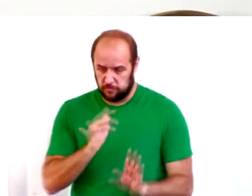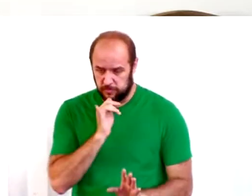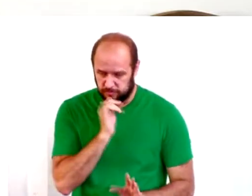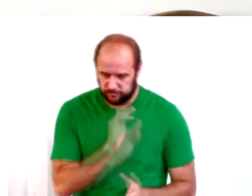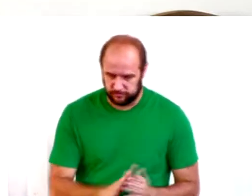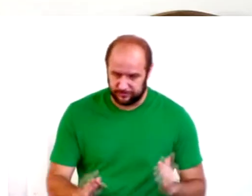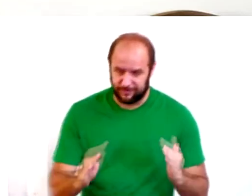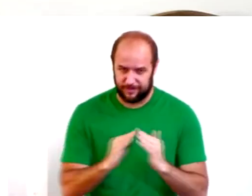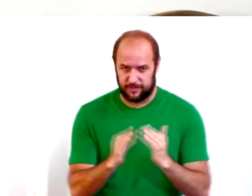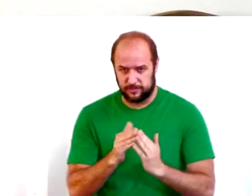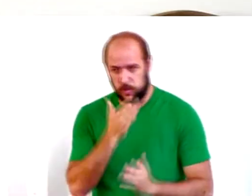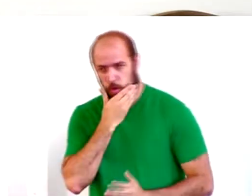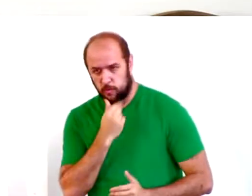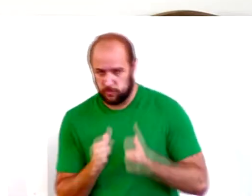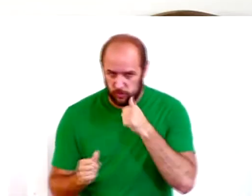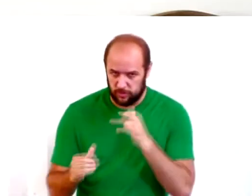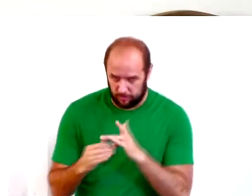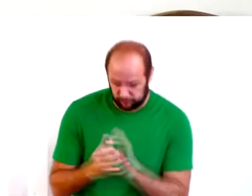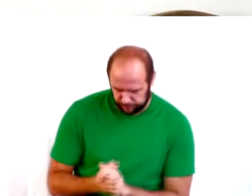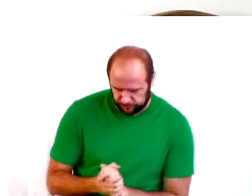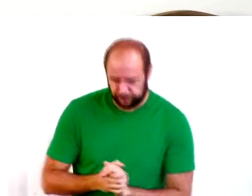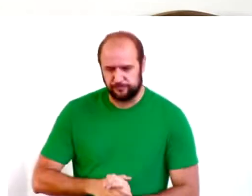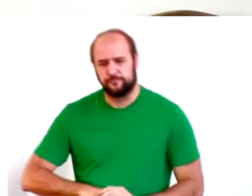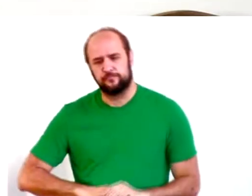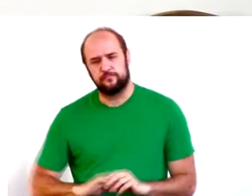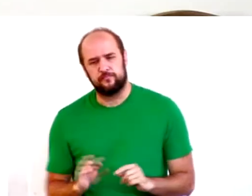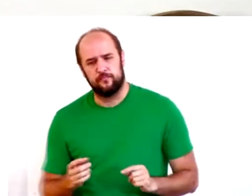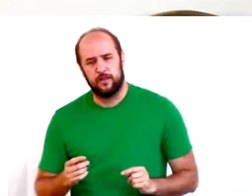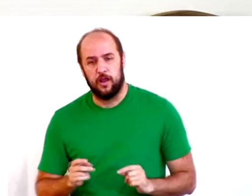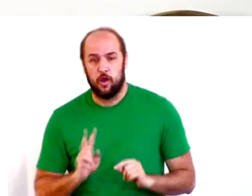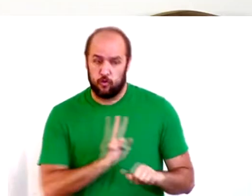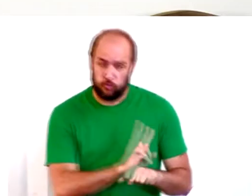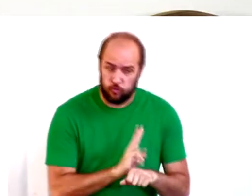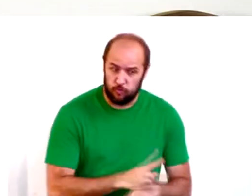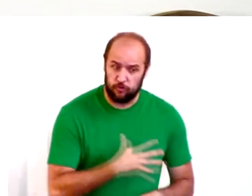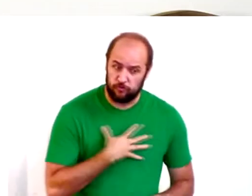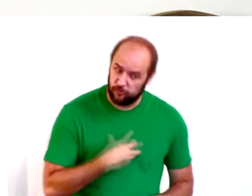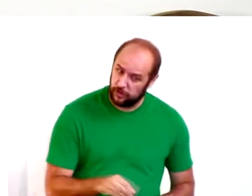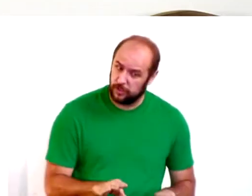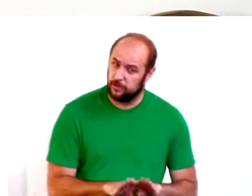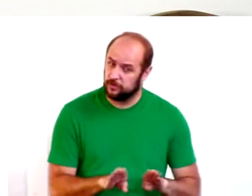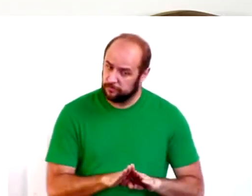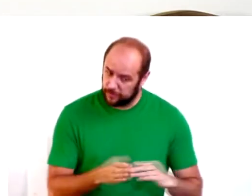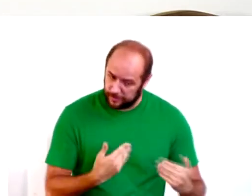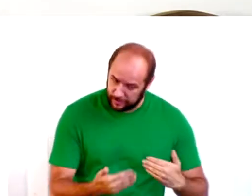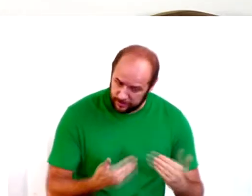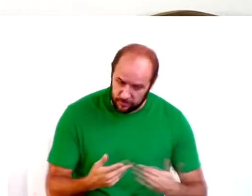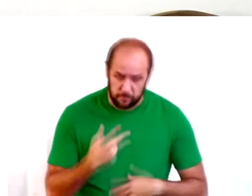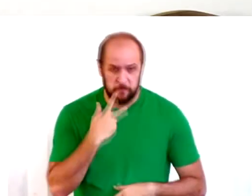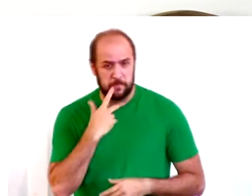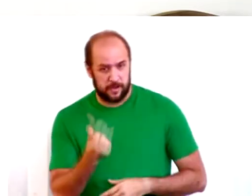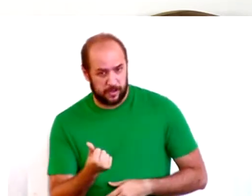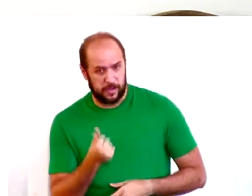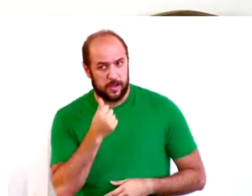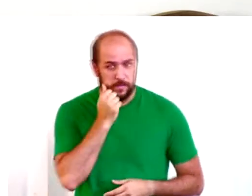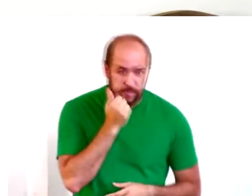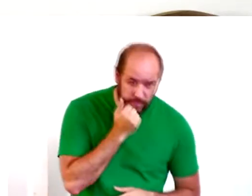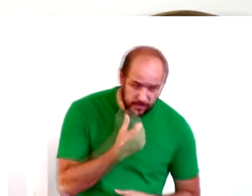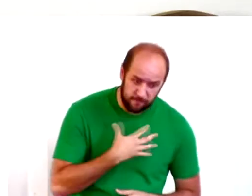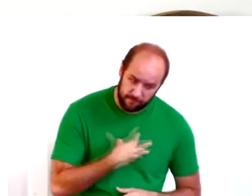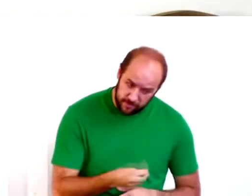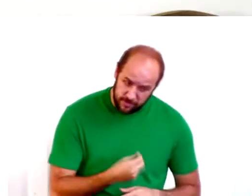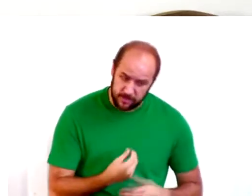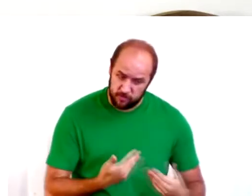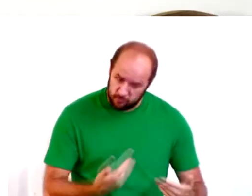casa, marido e mulher, acordos na criação dos nossos filhos, na relação de pai e mãe para